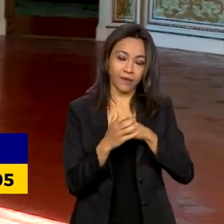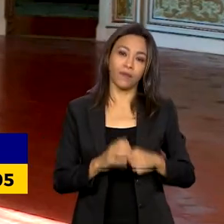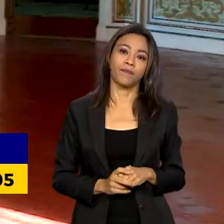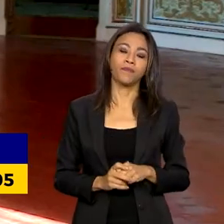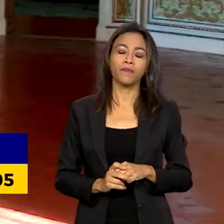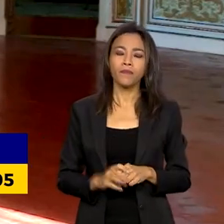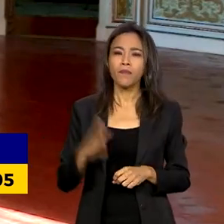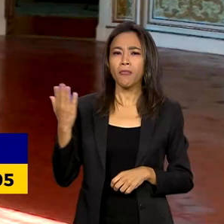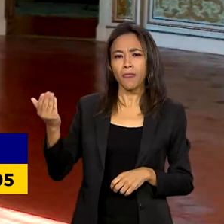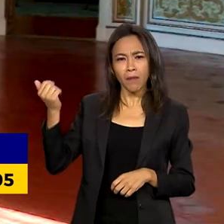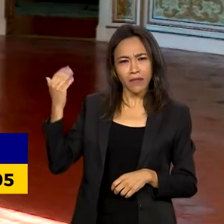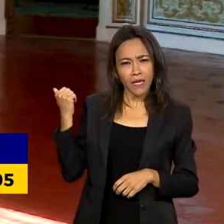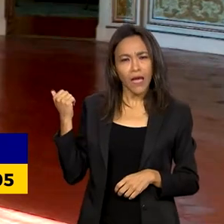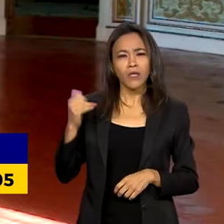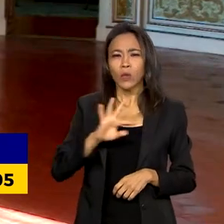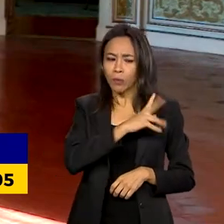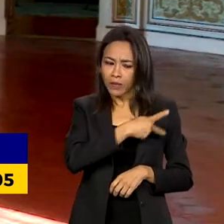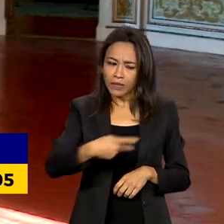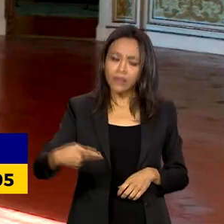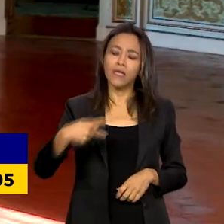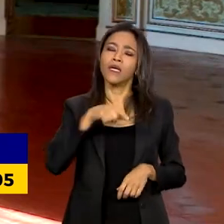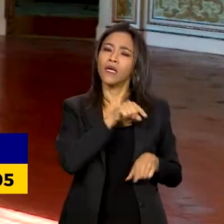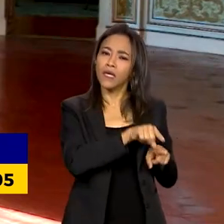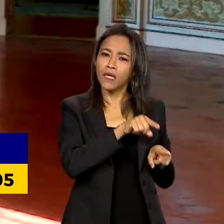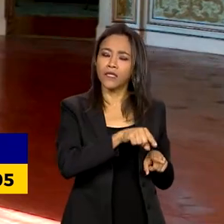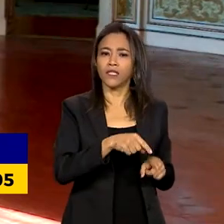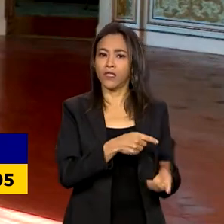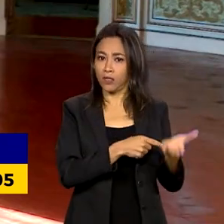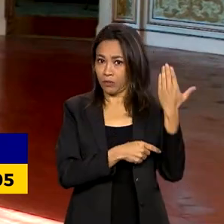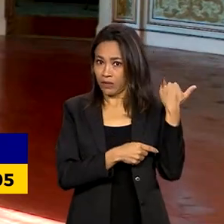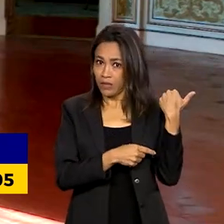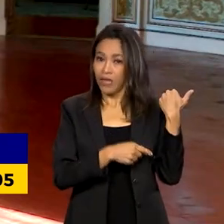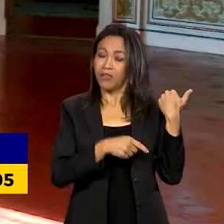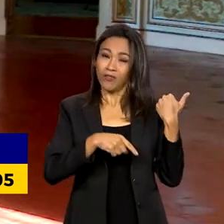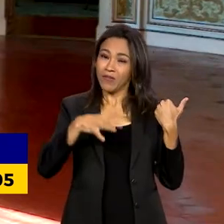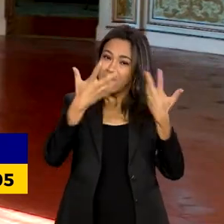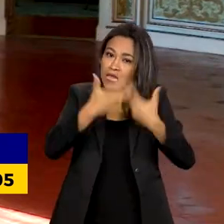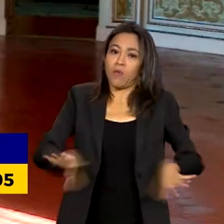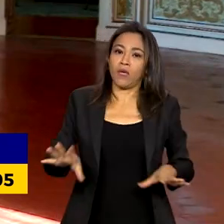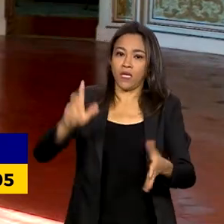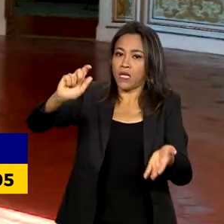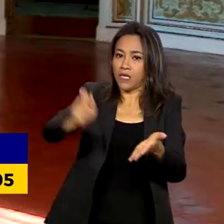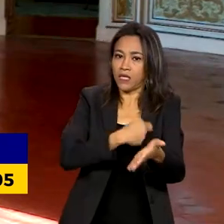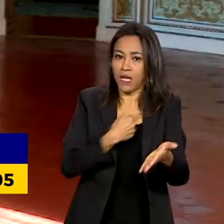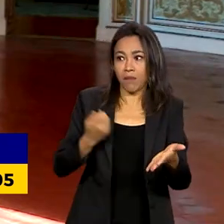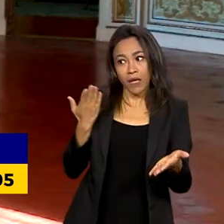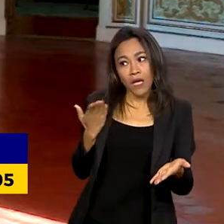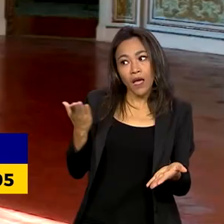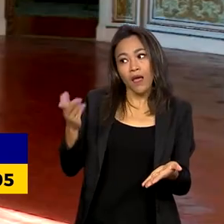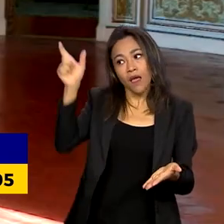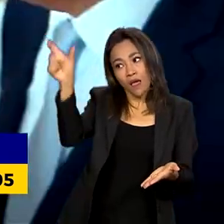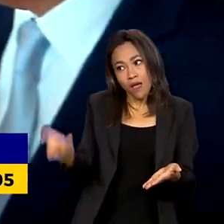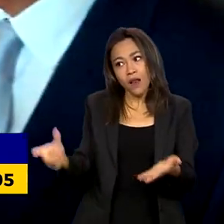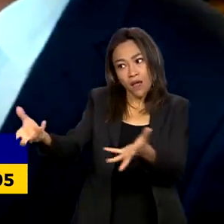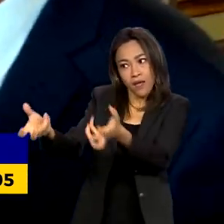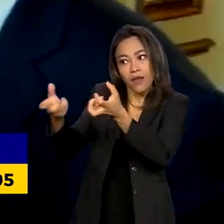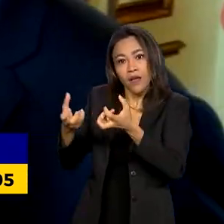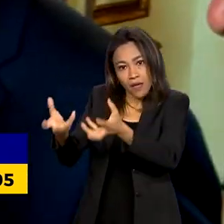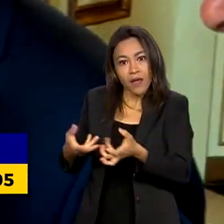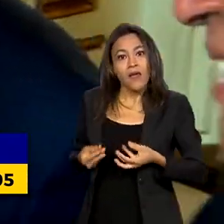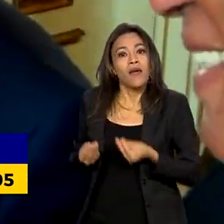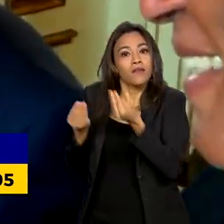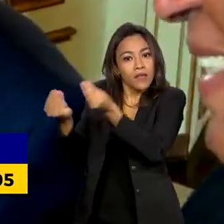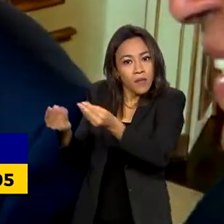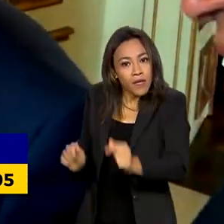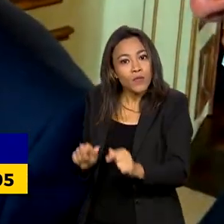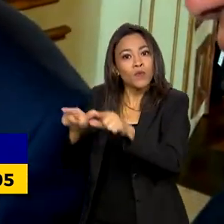à época, se recusou a assinar a documentação necessária para que o artista recebesse o diploma. Eu assinei,